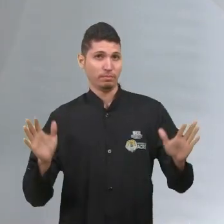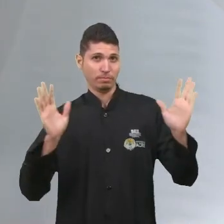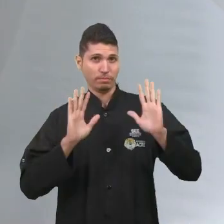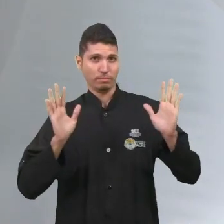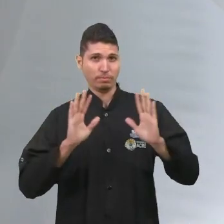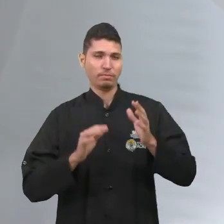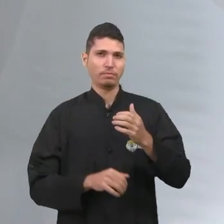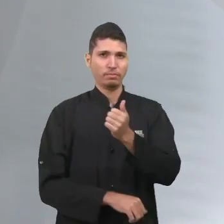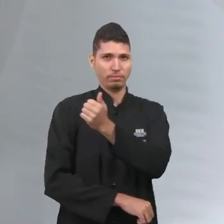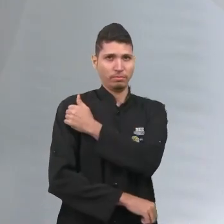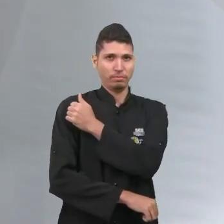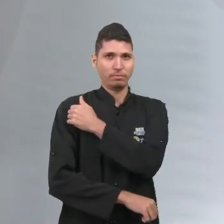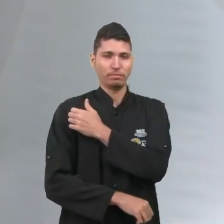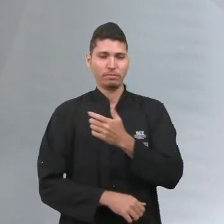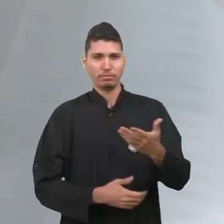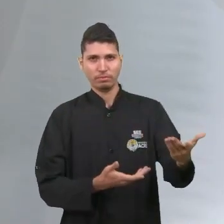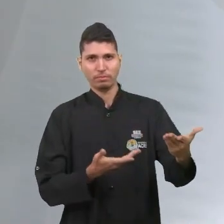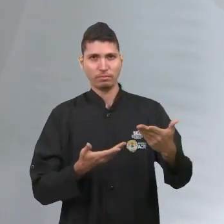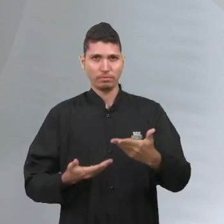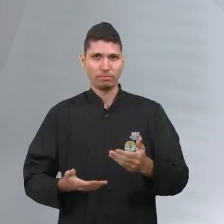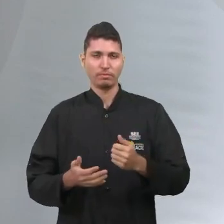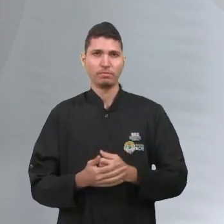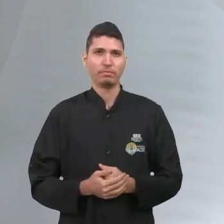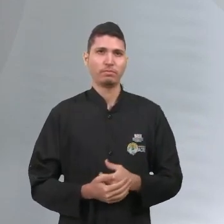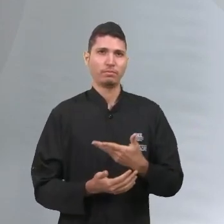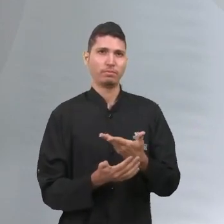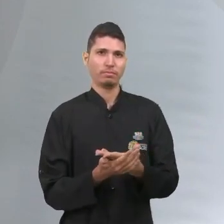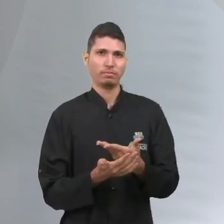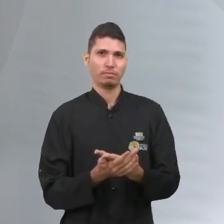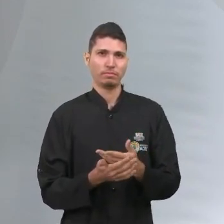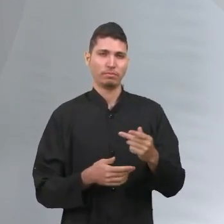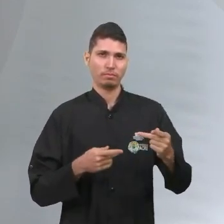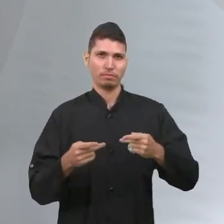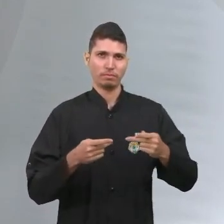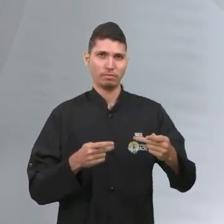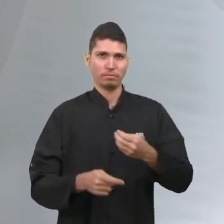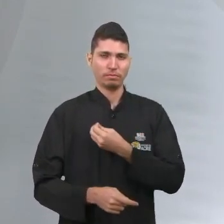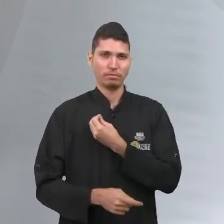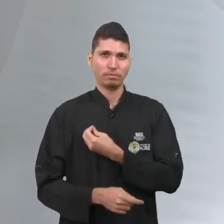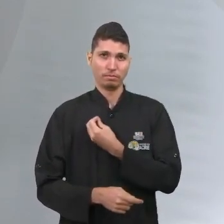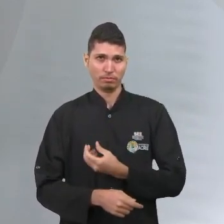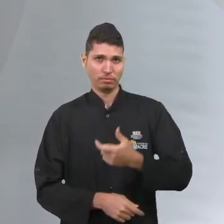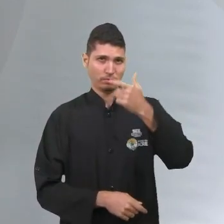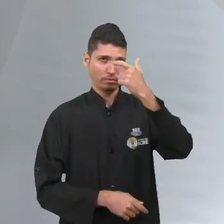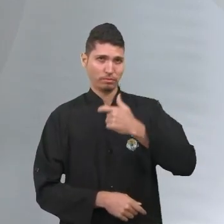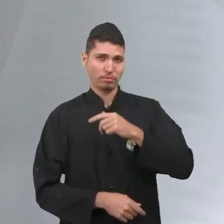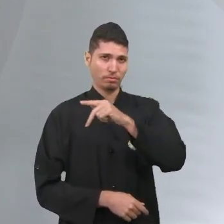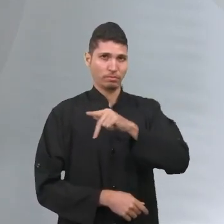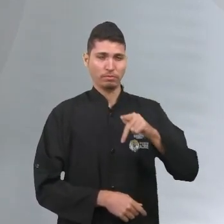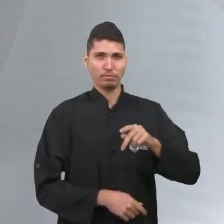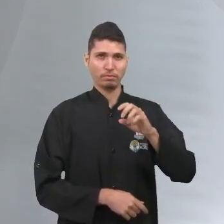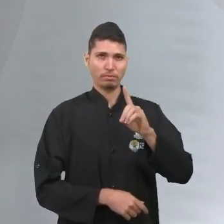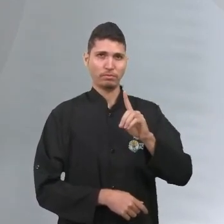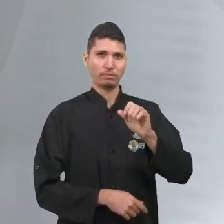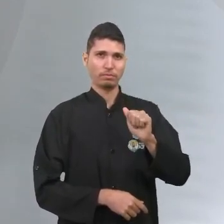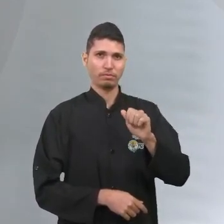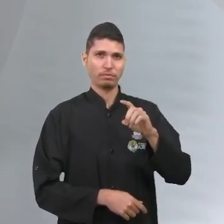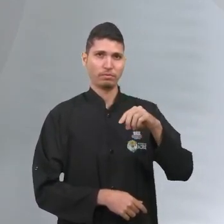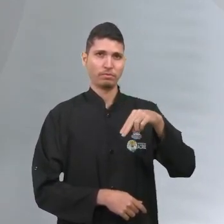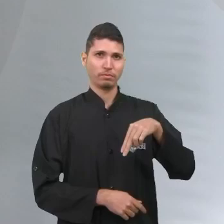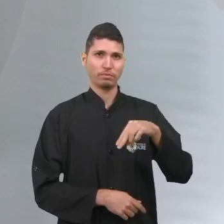Olá, alunos e alunas, sejam bem-vindos à nossa aula de projeto de vida. Eu sou o professor Daniel. Tudo bem com